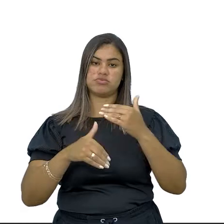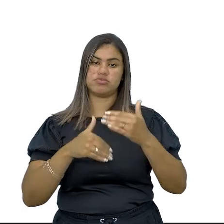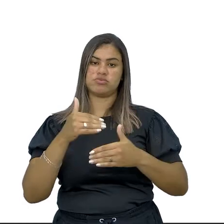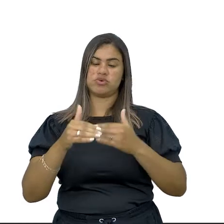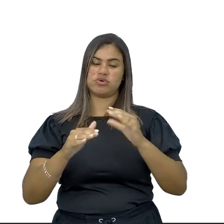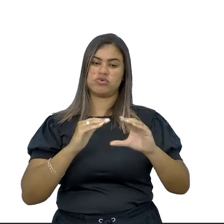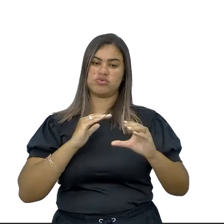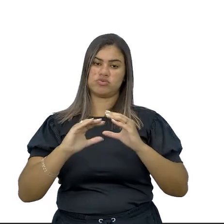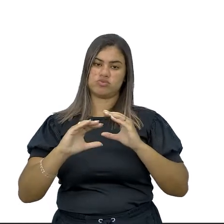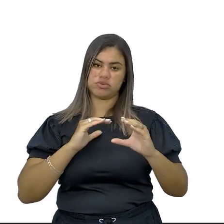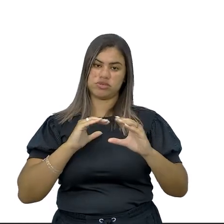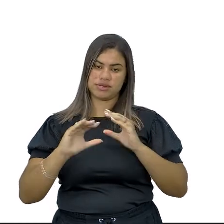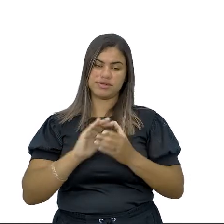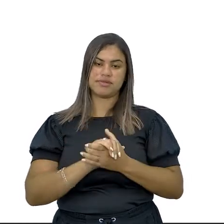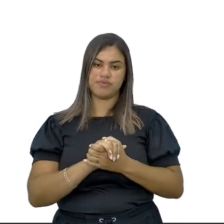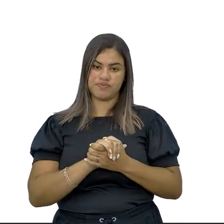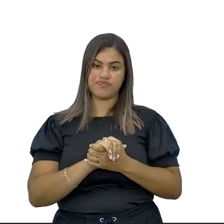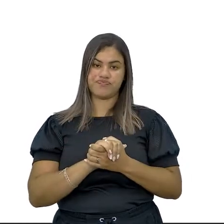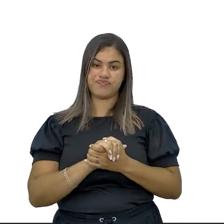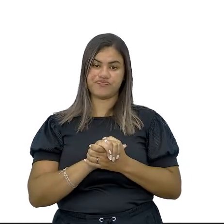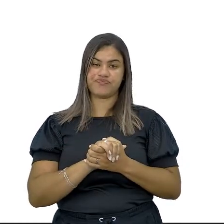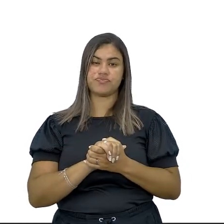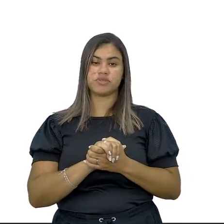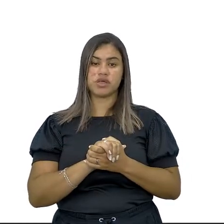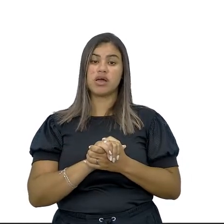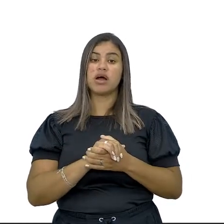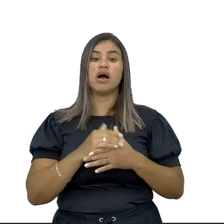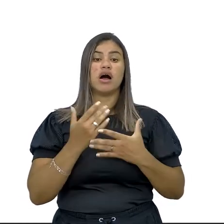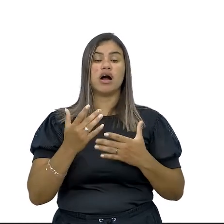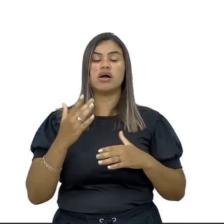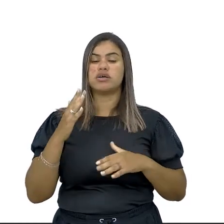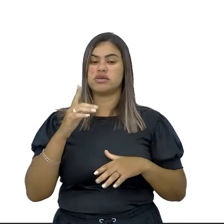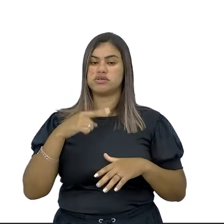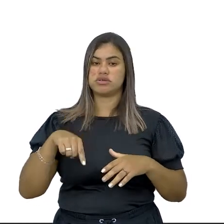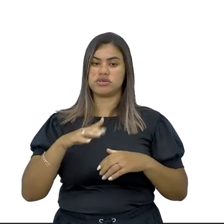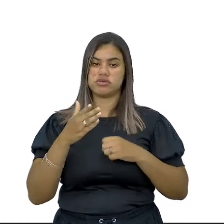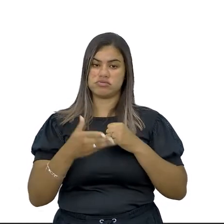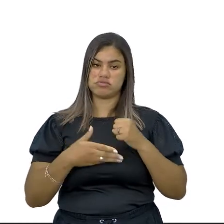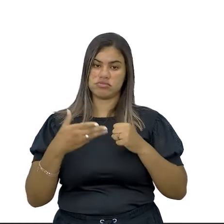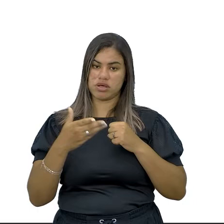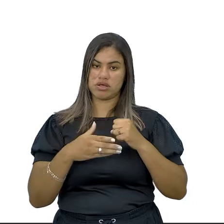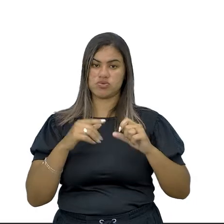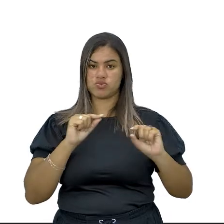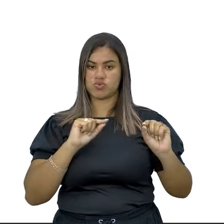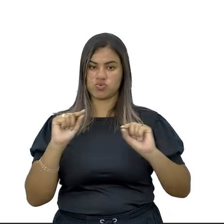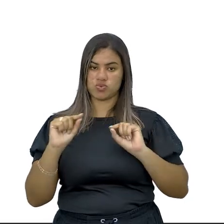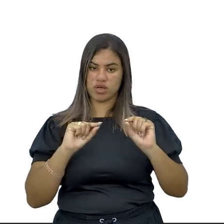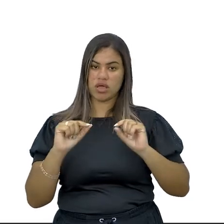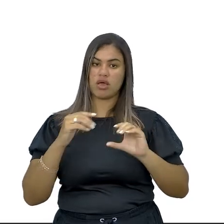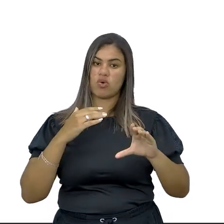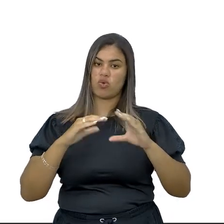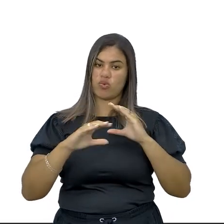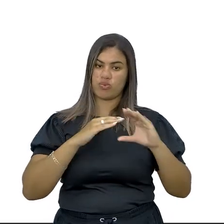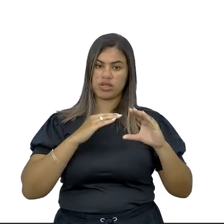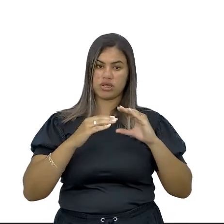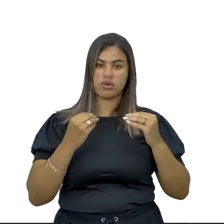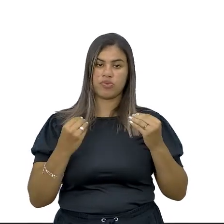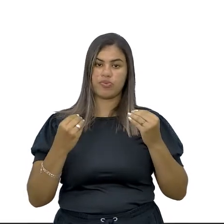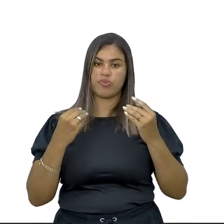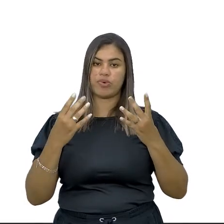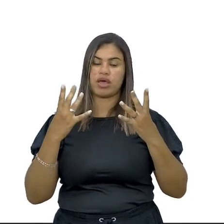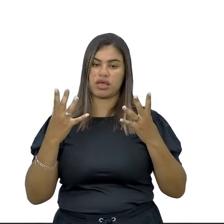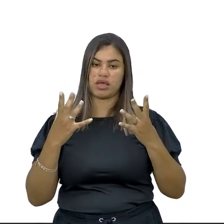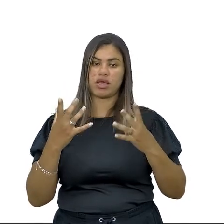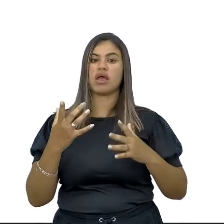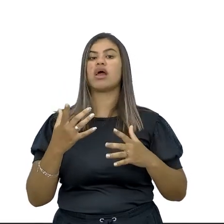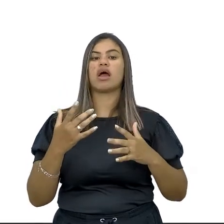de comunicação, né? Nós temos como fundamento essa via de mão dupla de comunicação para que a gente possa estar